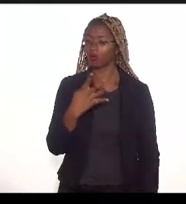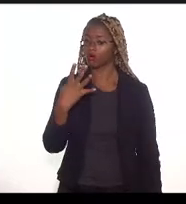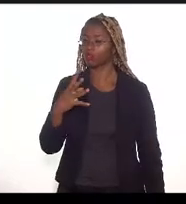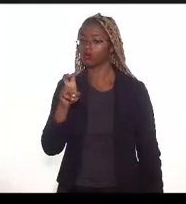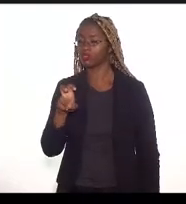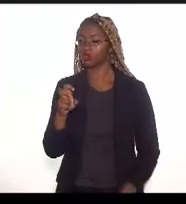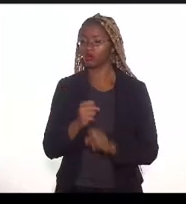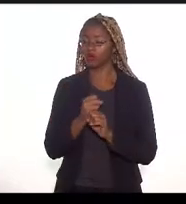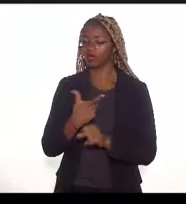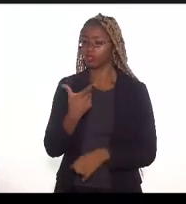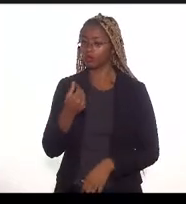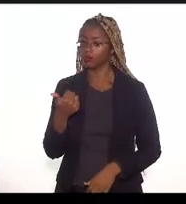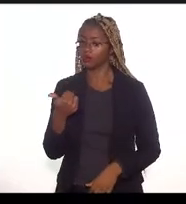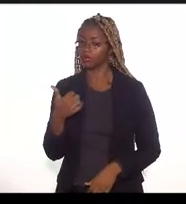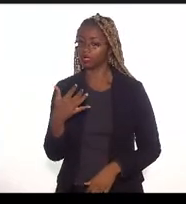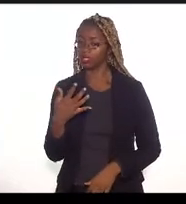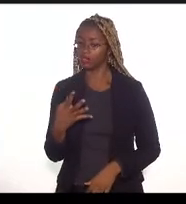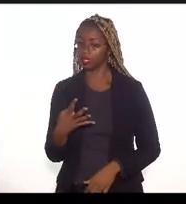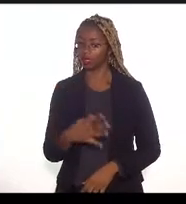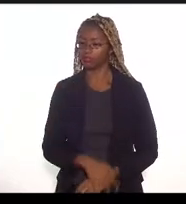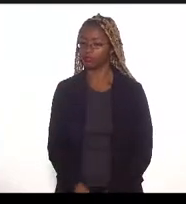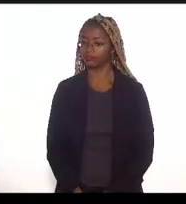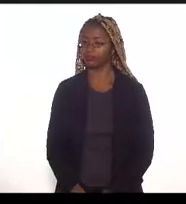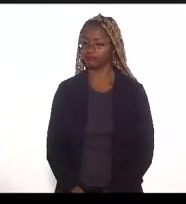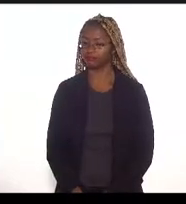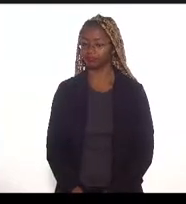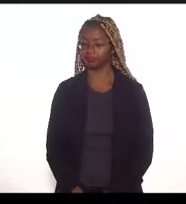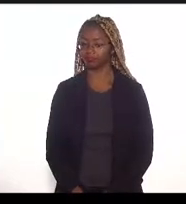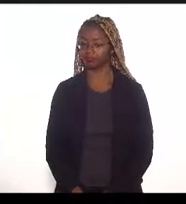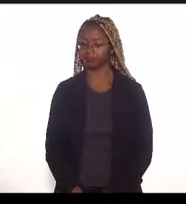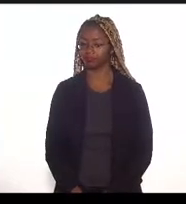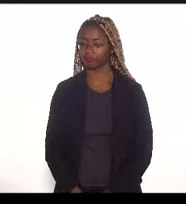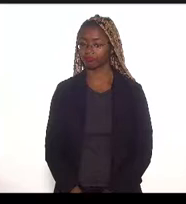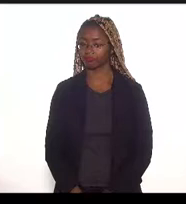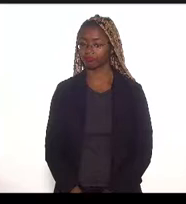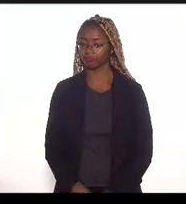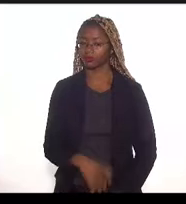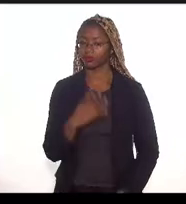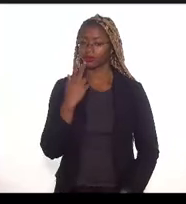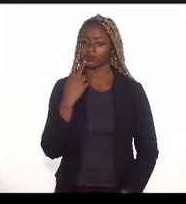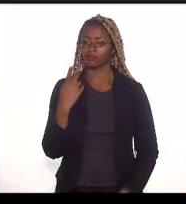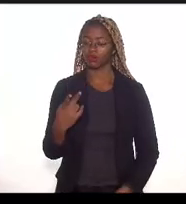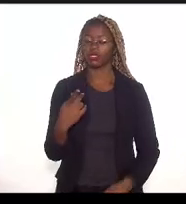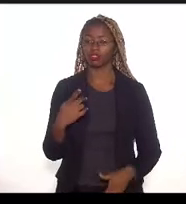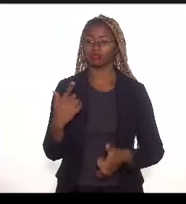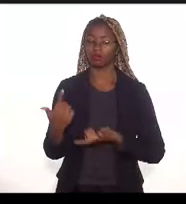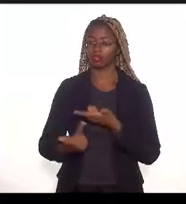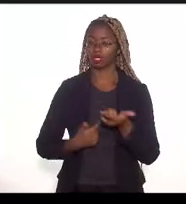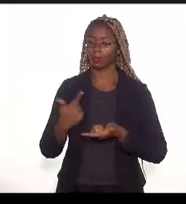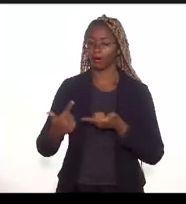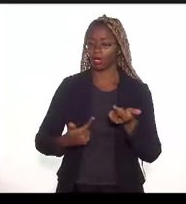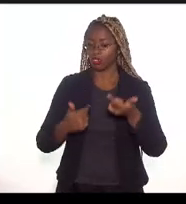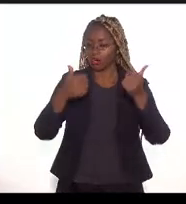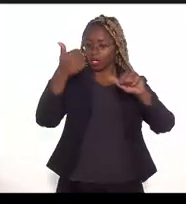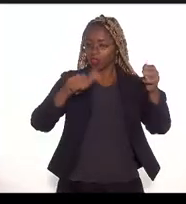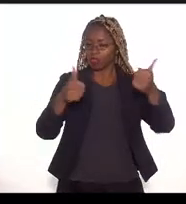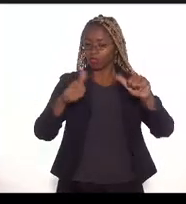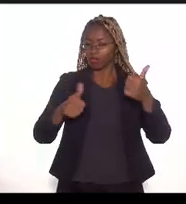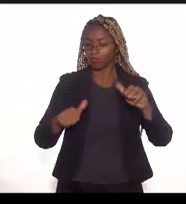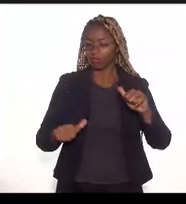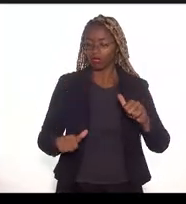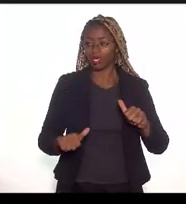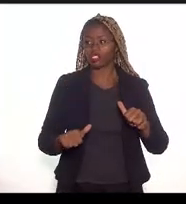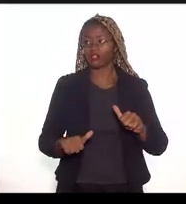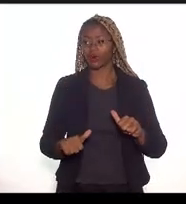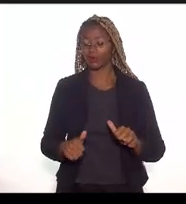8.445/2019. Chama atenção o círculo de trabalho, ele inicia na análise, que é quando você tem a recepção da carta